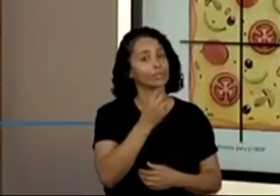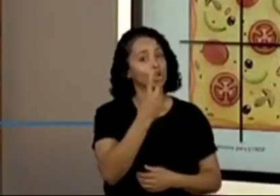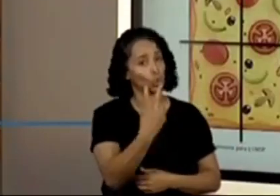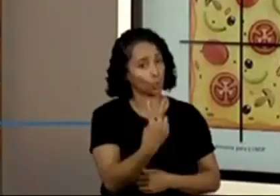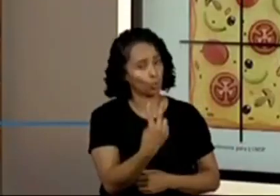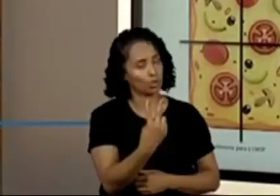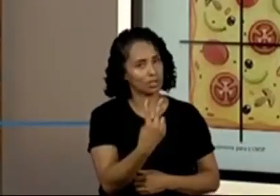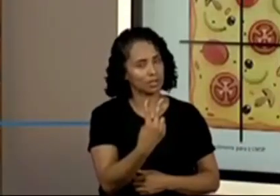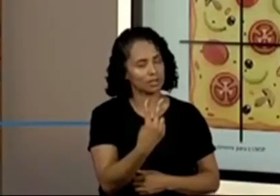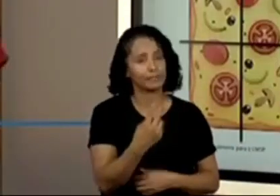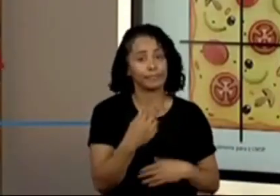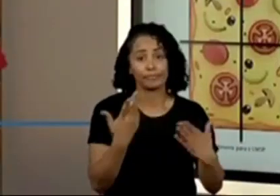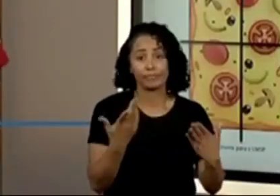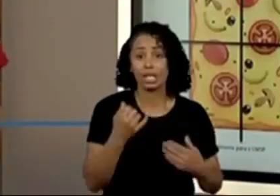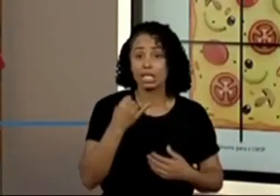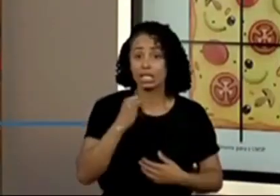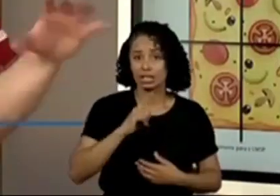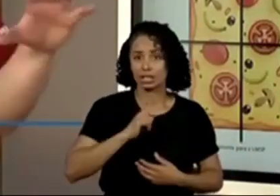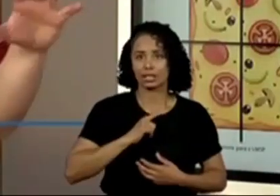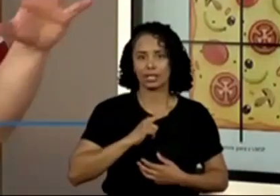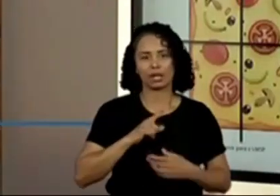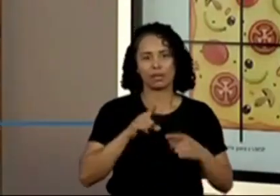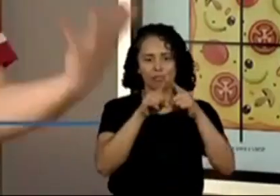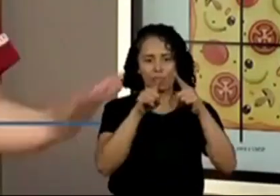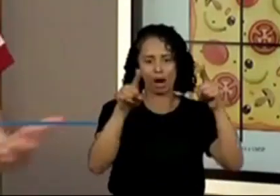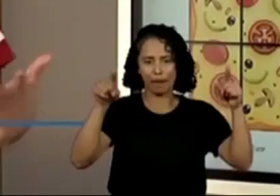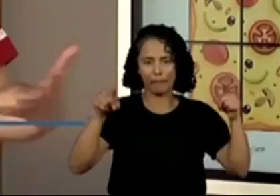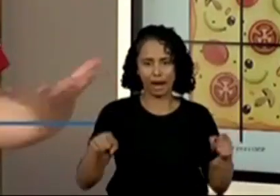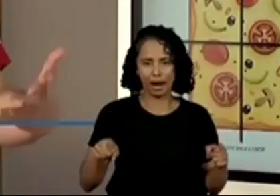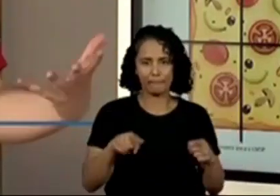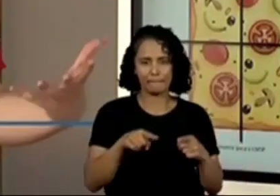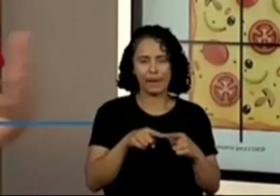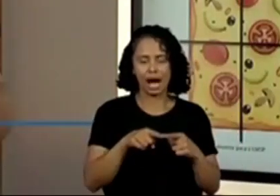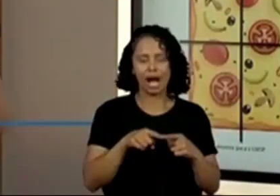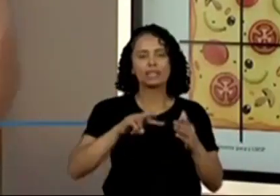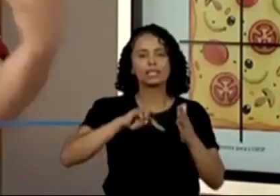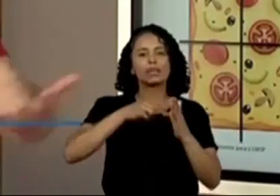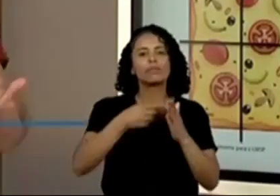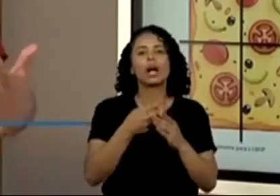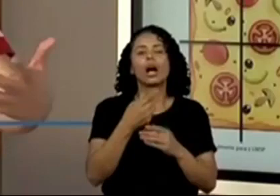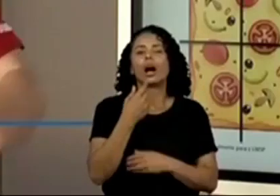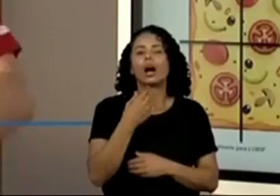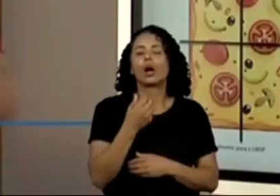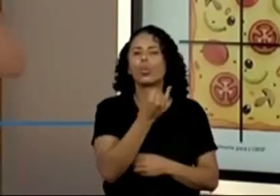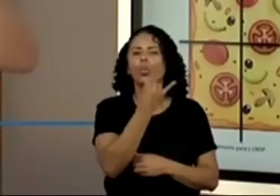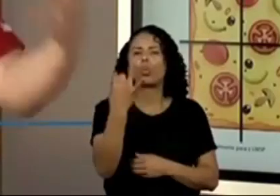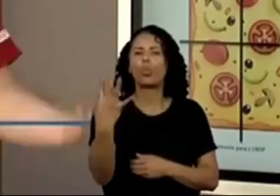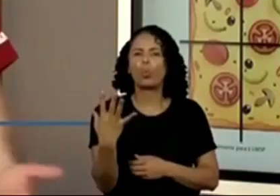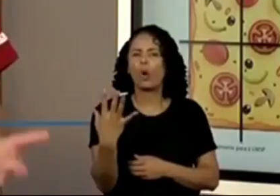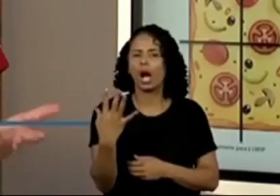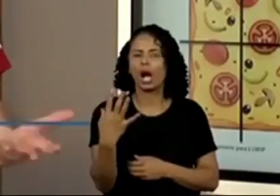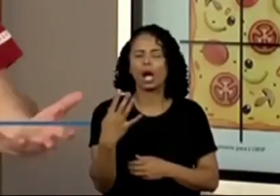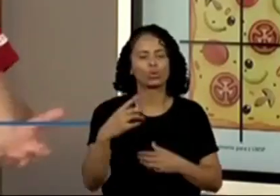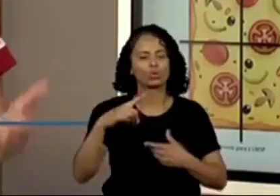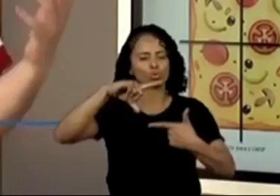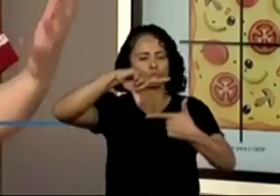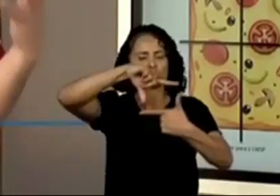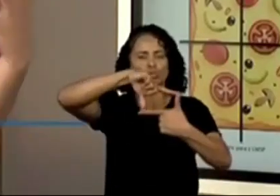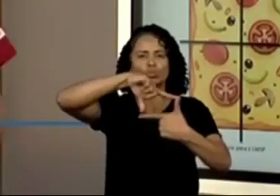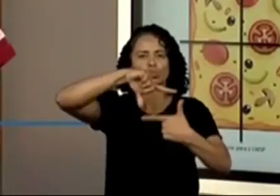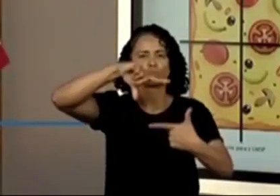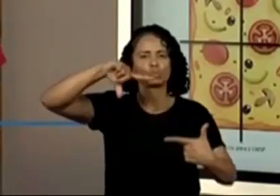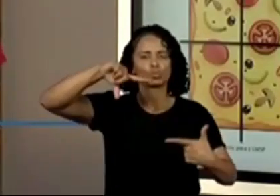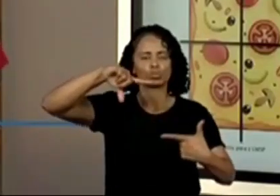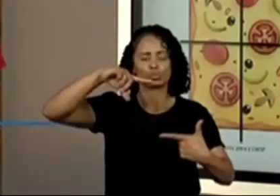relação, e aí vai aparecer, é quanto você tem de inteiro, quantos inteiros você tem, quantas partes você tem ali do